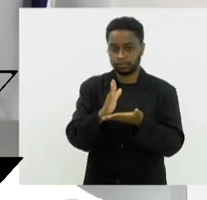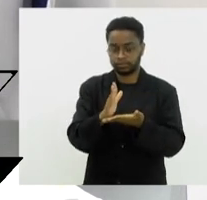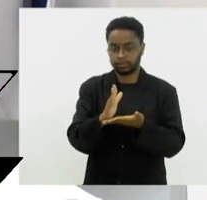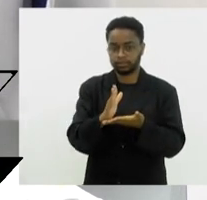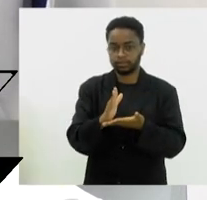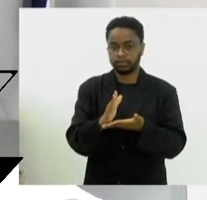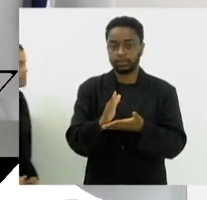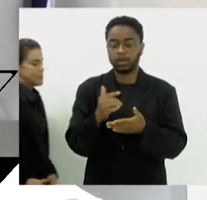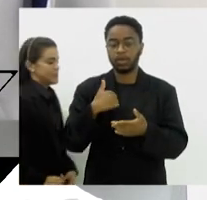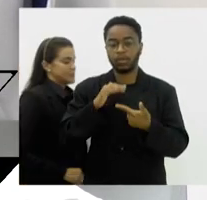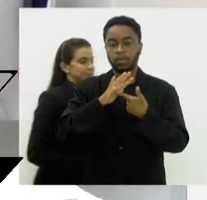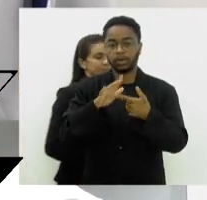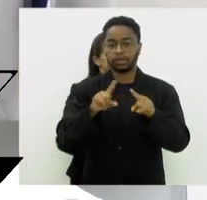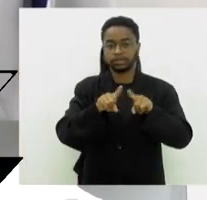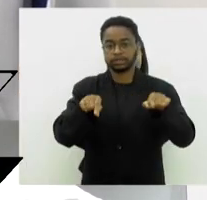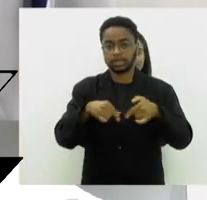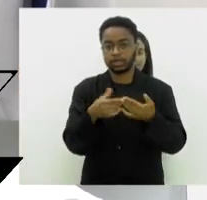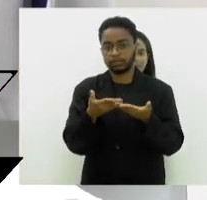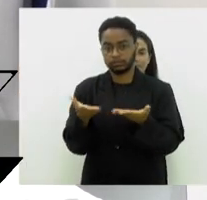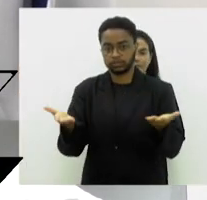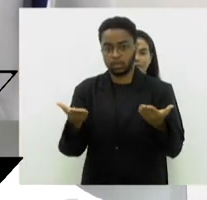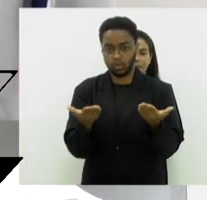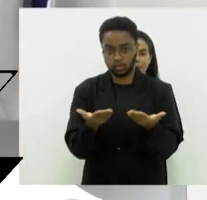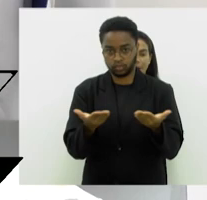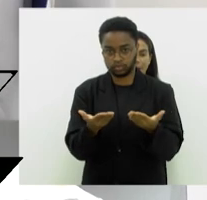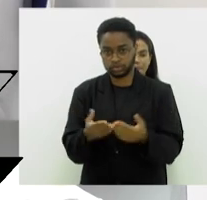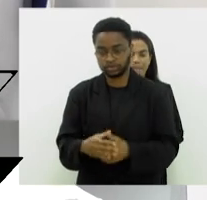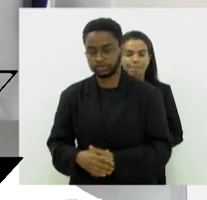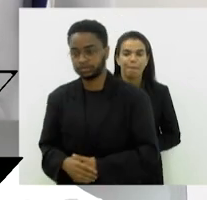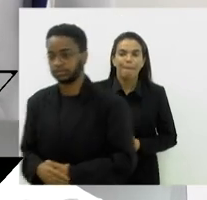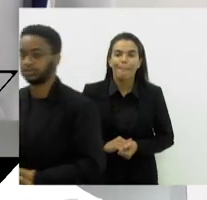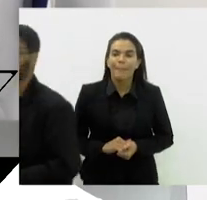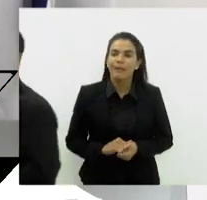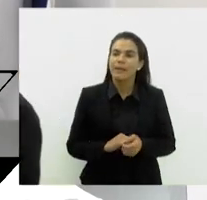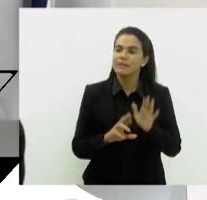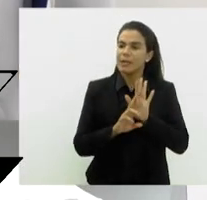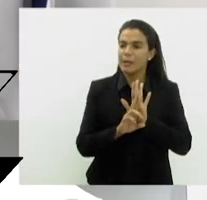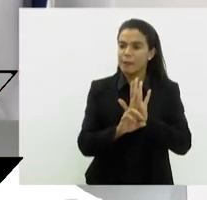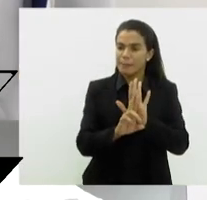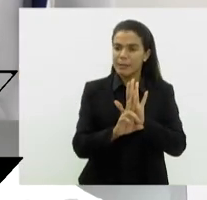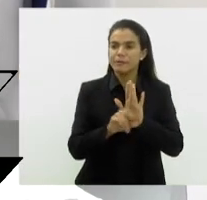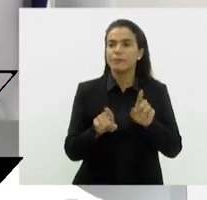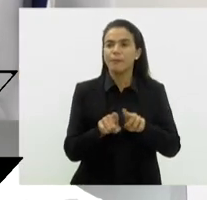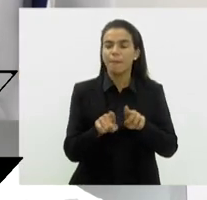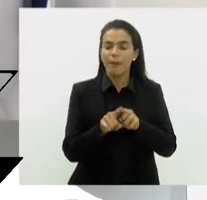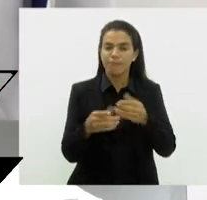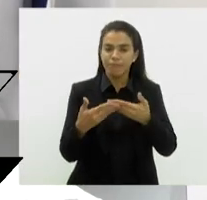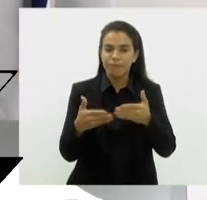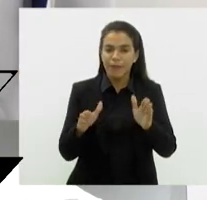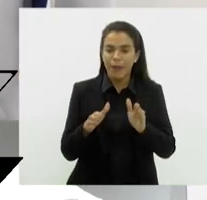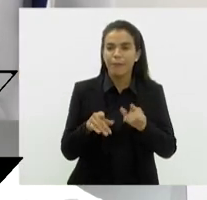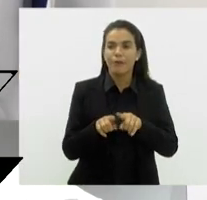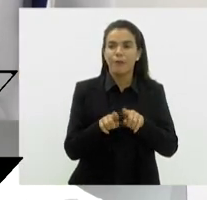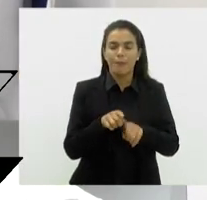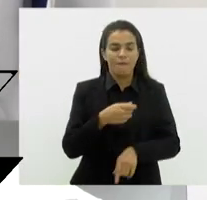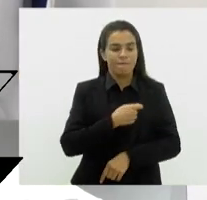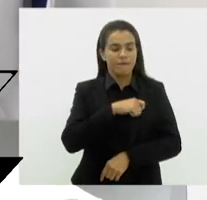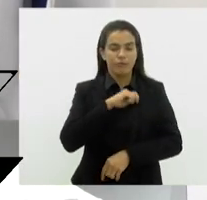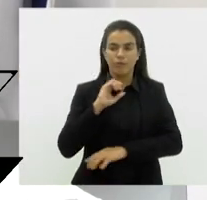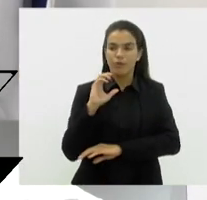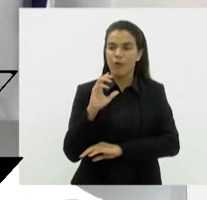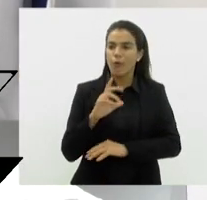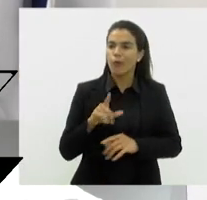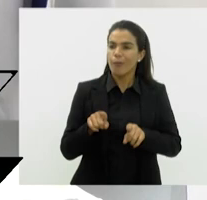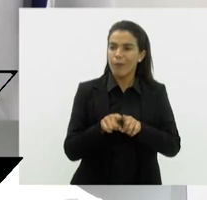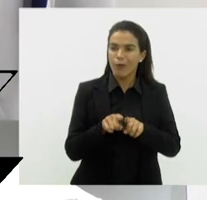que apresenta ao gabinete de Vossa Excelência hoje ainda a minuta dessa representação com pedido de abertura de auditoria governamental para que